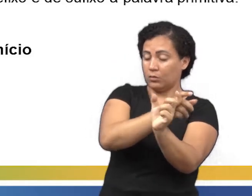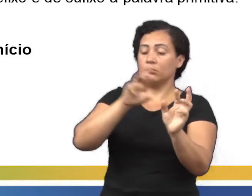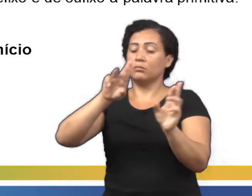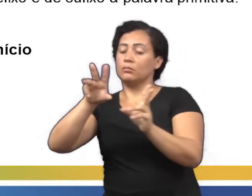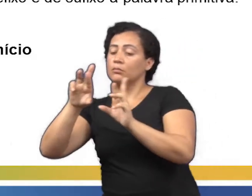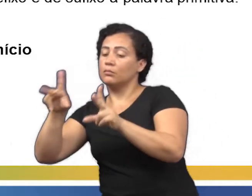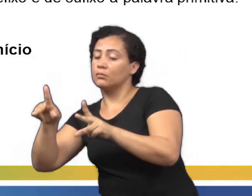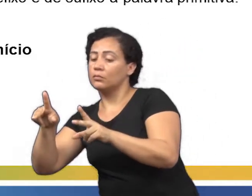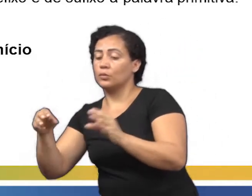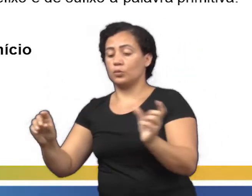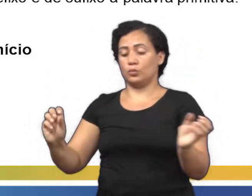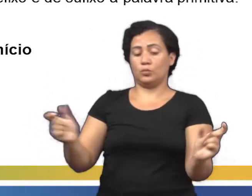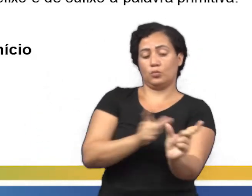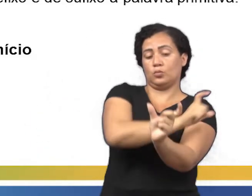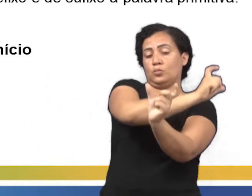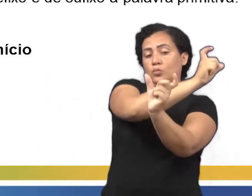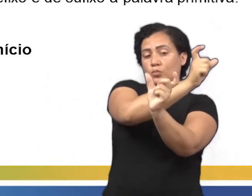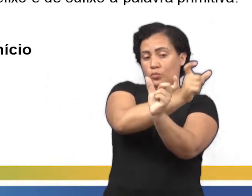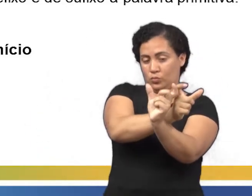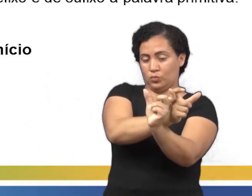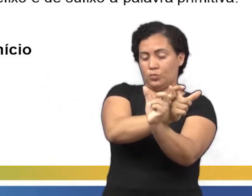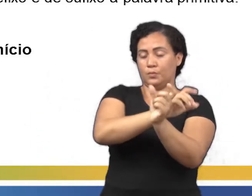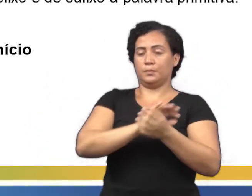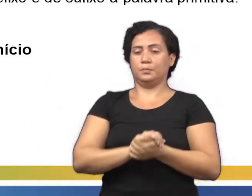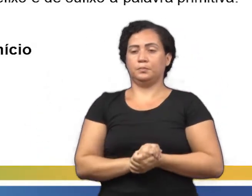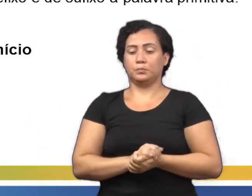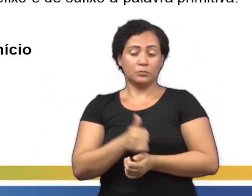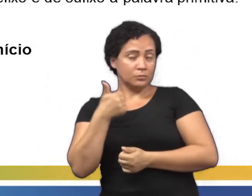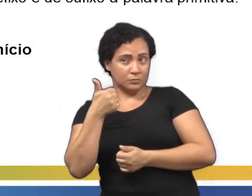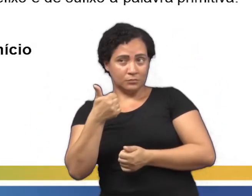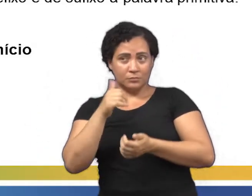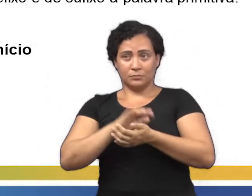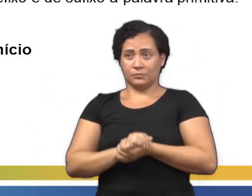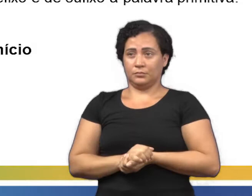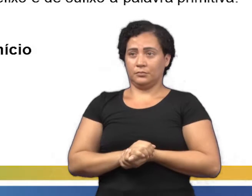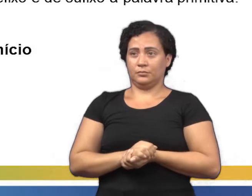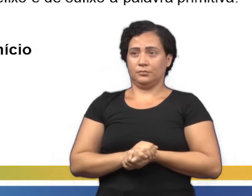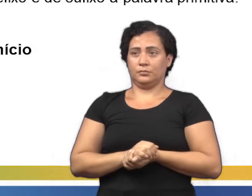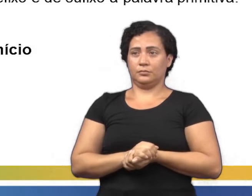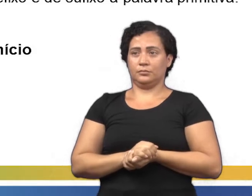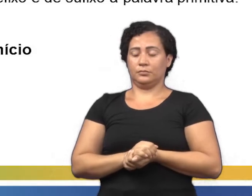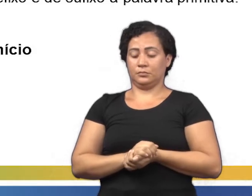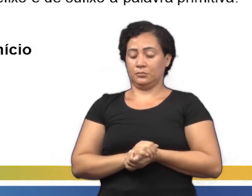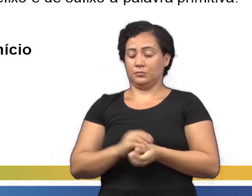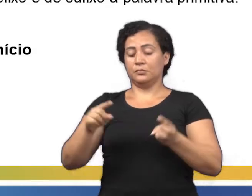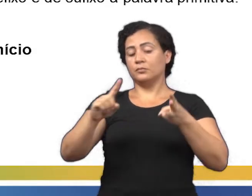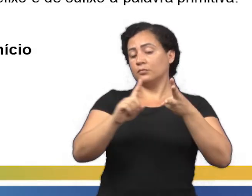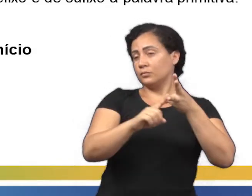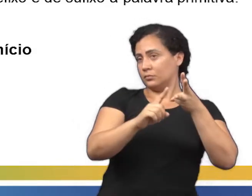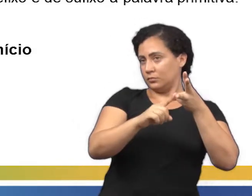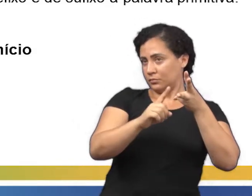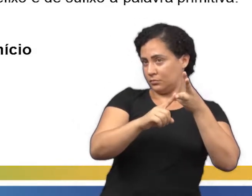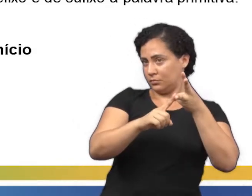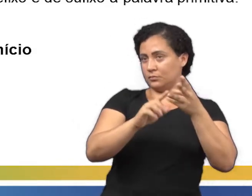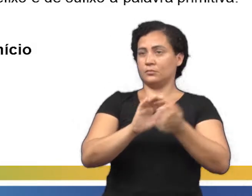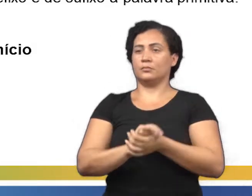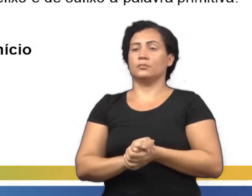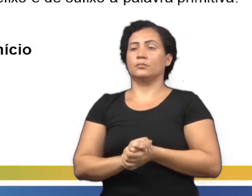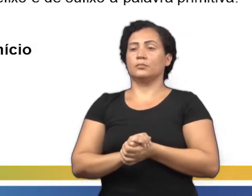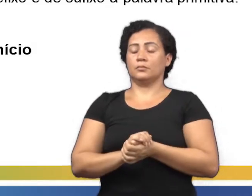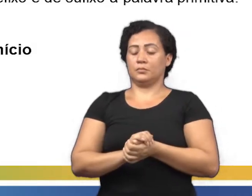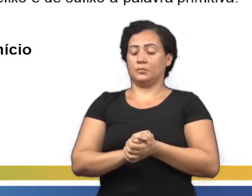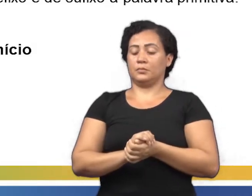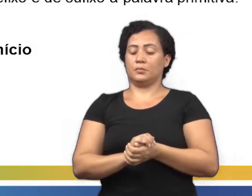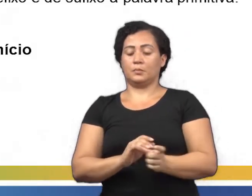porque ela vai ser acrescentada ao final da palavra. Tudo bem? Terceira formação, processo de formação